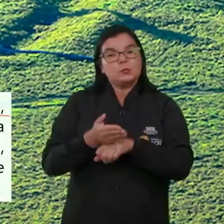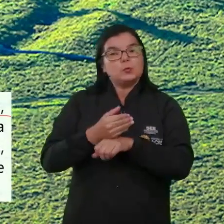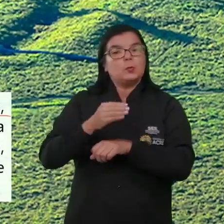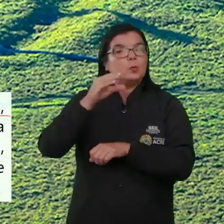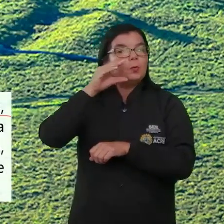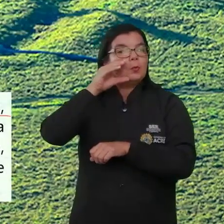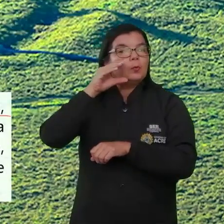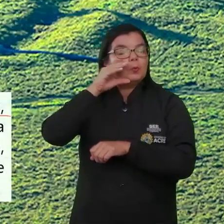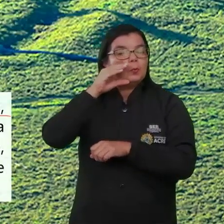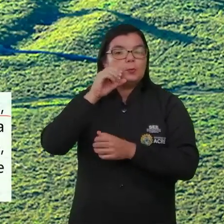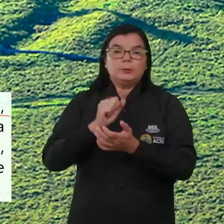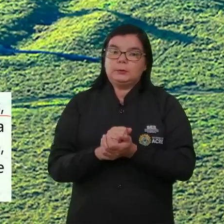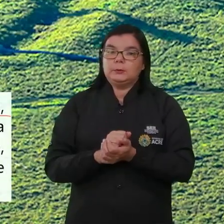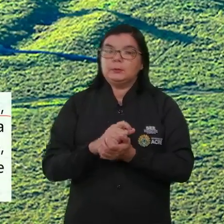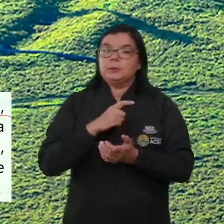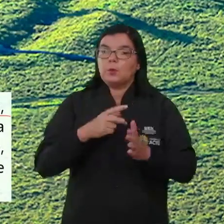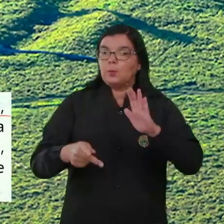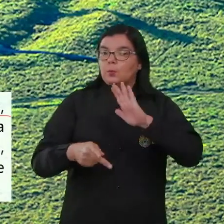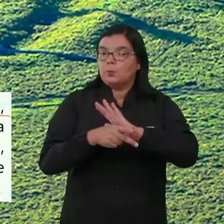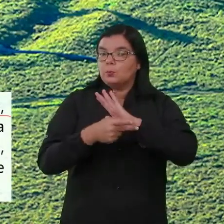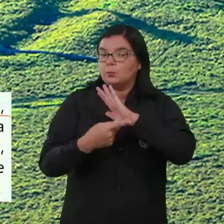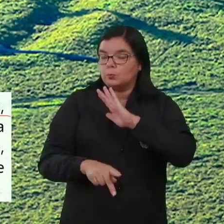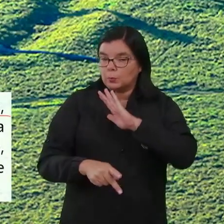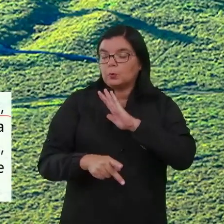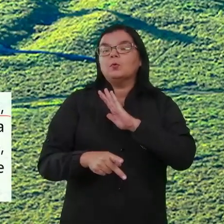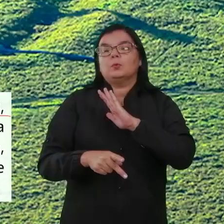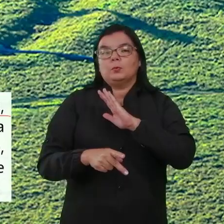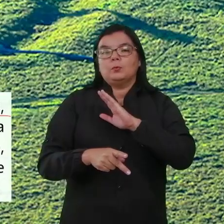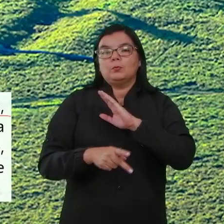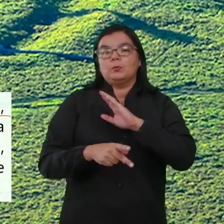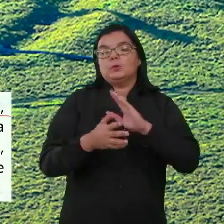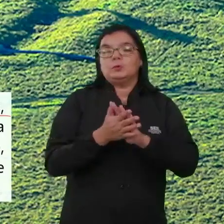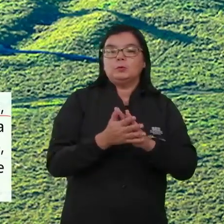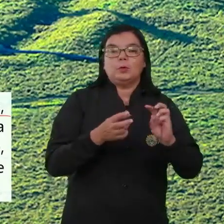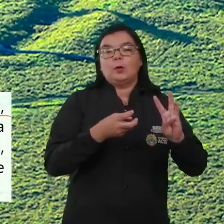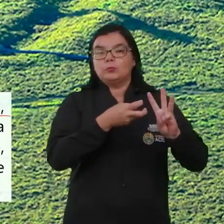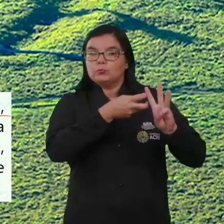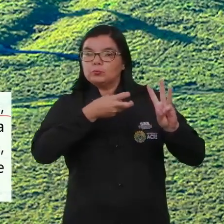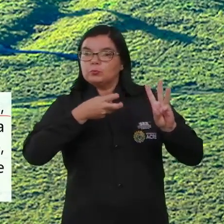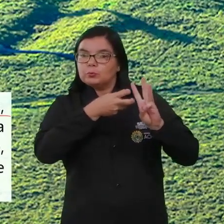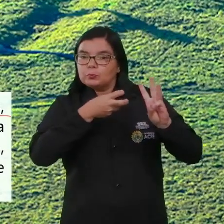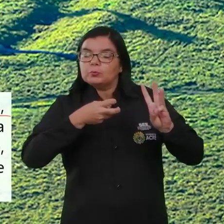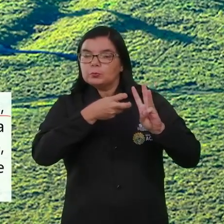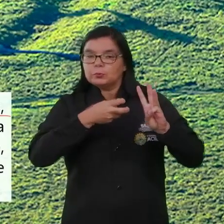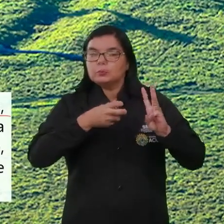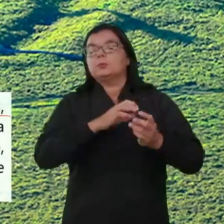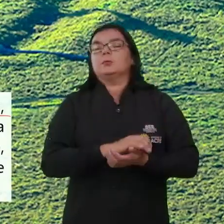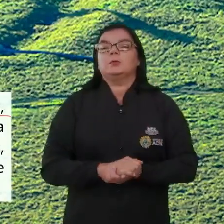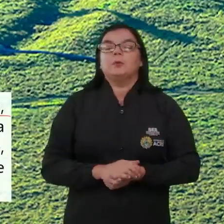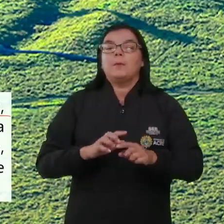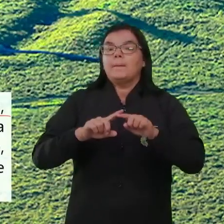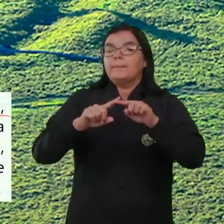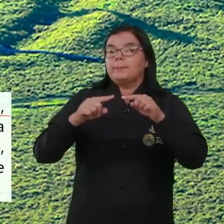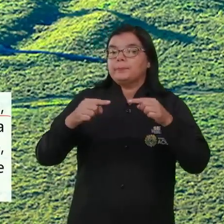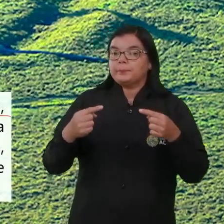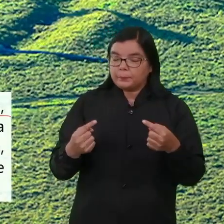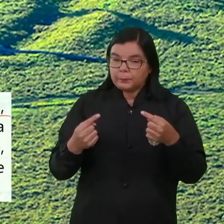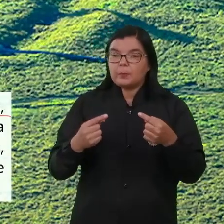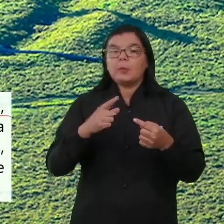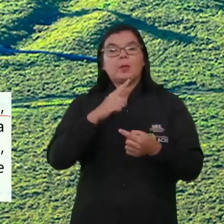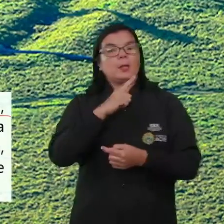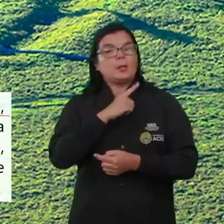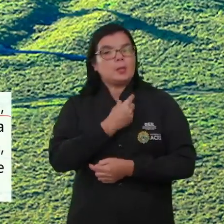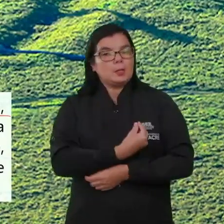são povos nativos aqui do continente americano, mas eles são nativos e